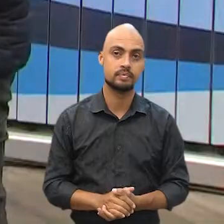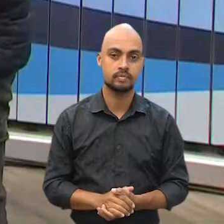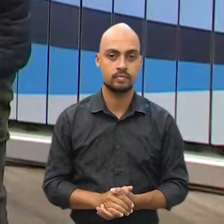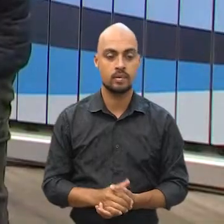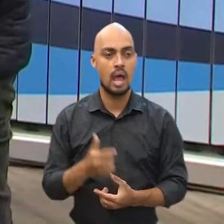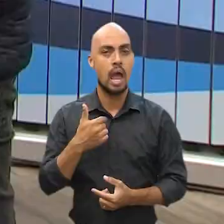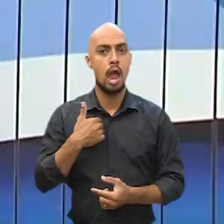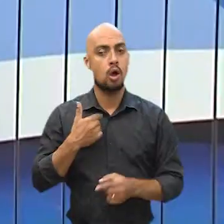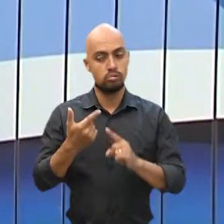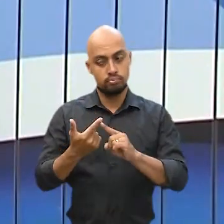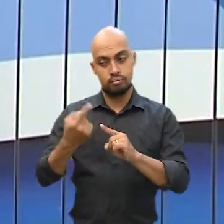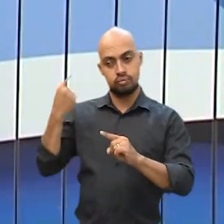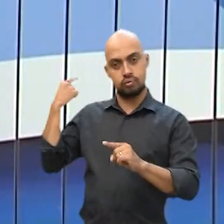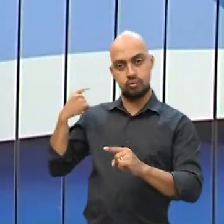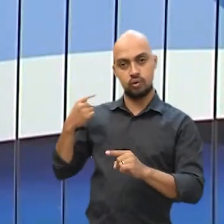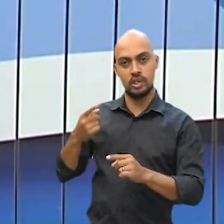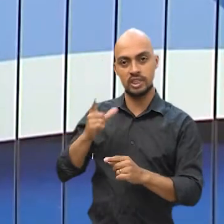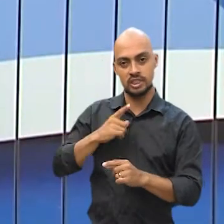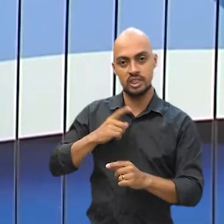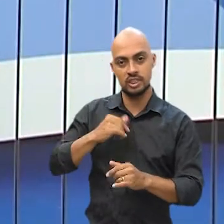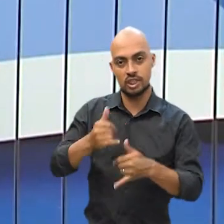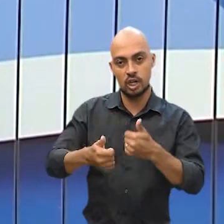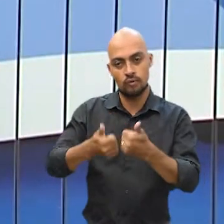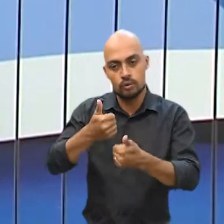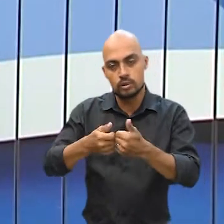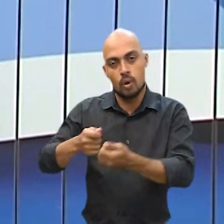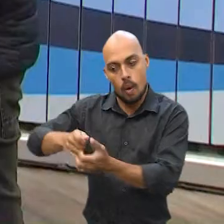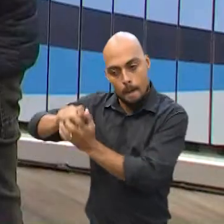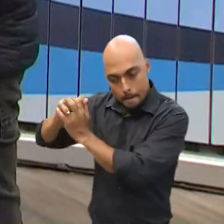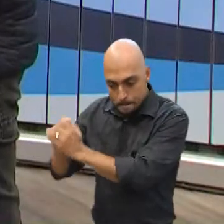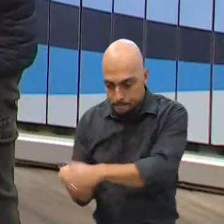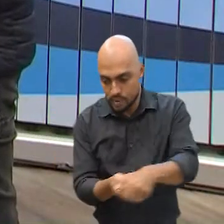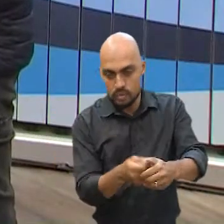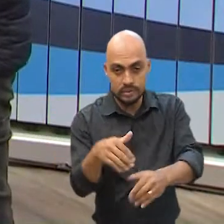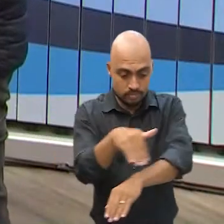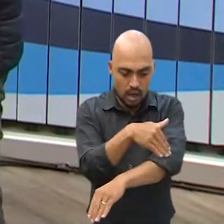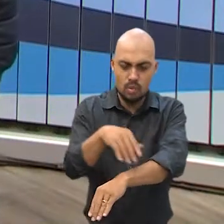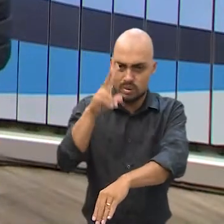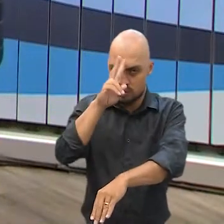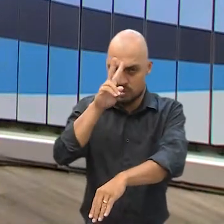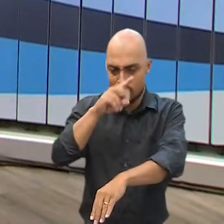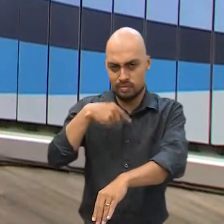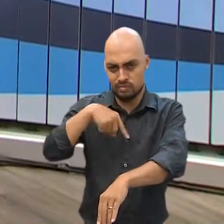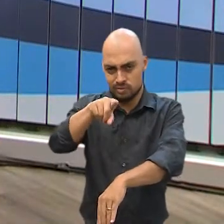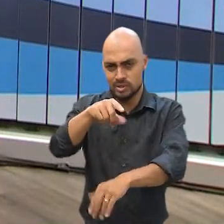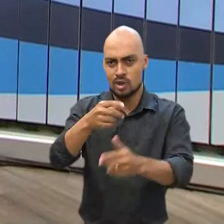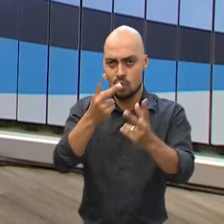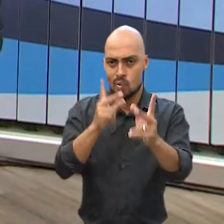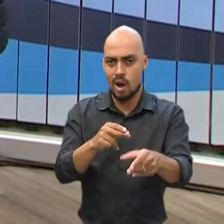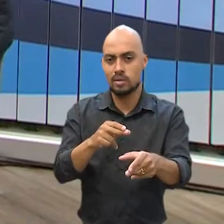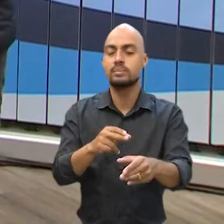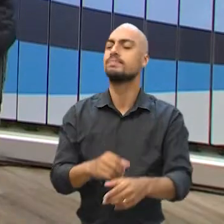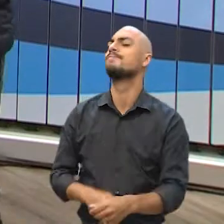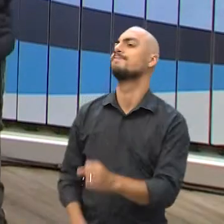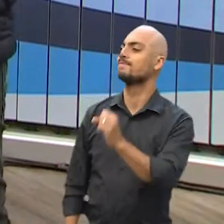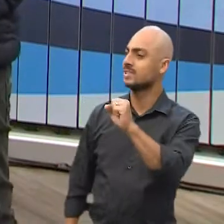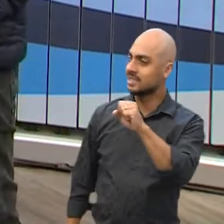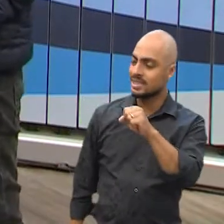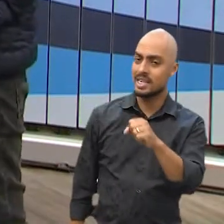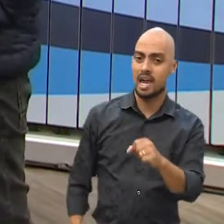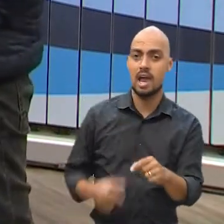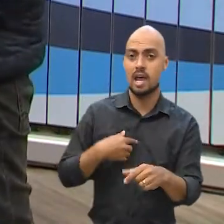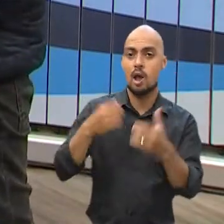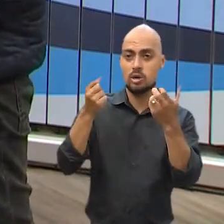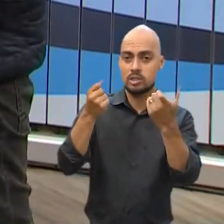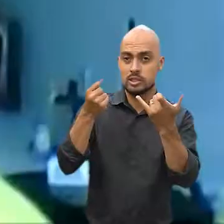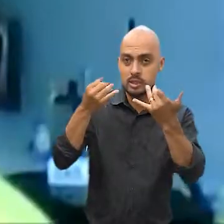sou do tempo que jogava bets na rua. Você também ou não? Com certeza. Muito, muito. Então, essa é uma das coisas que eu tenho